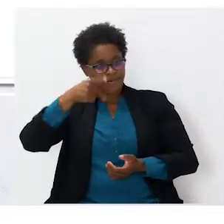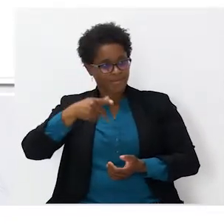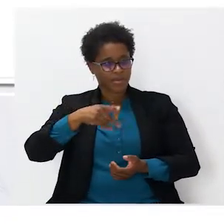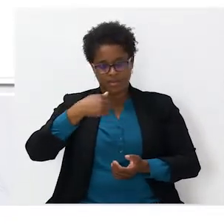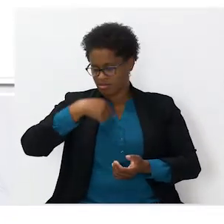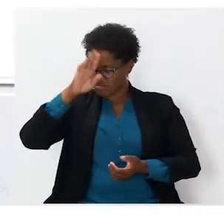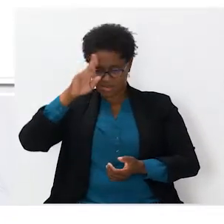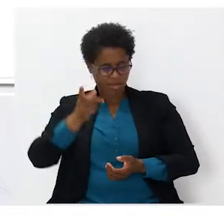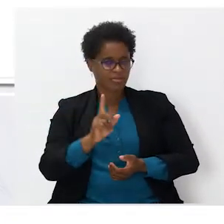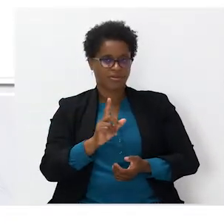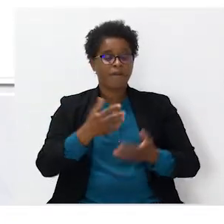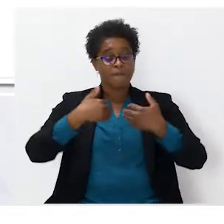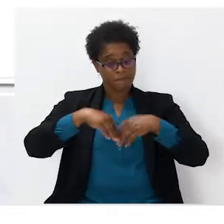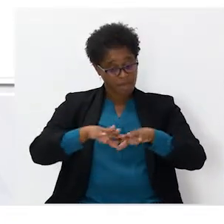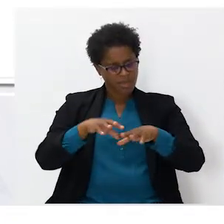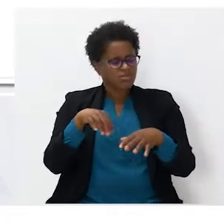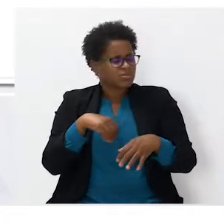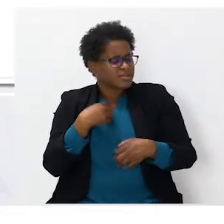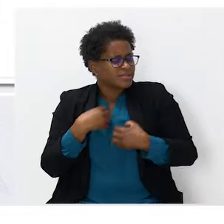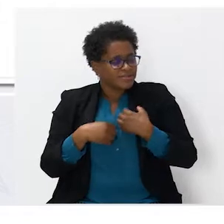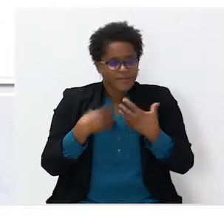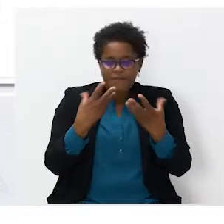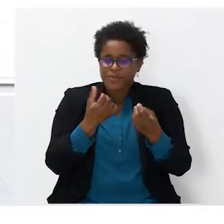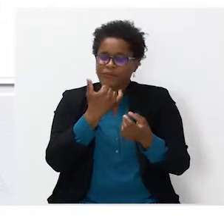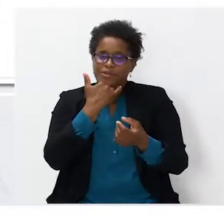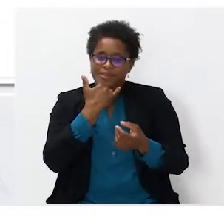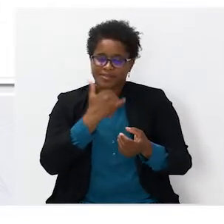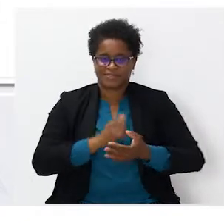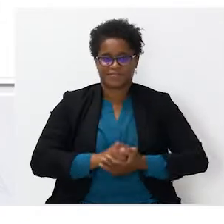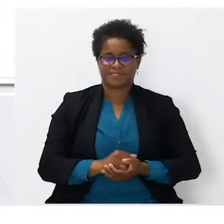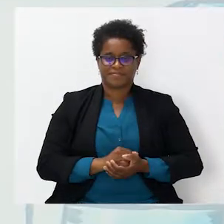sei, mas sinto-me tão contente.